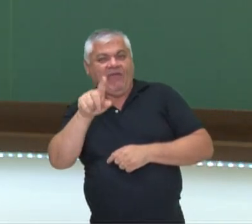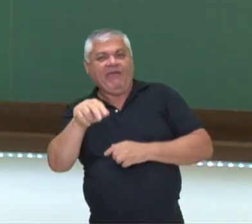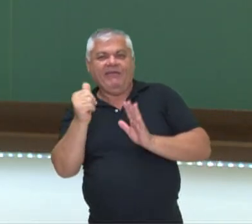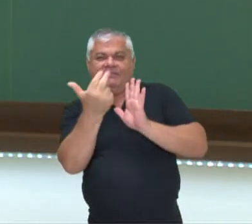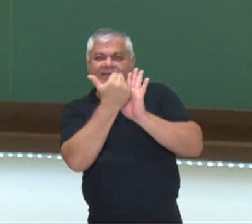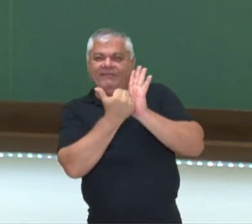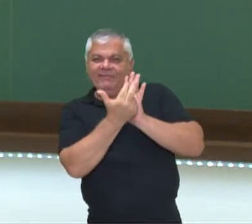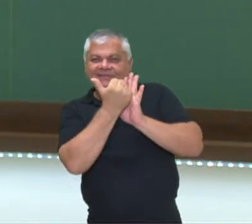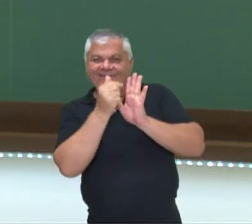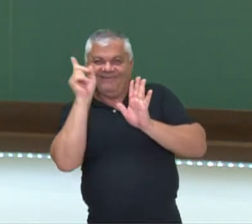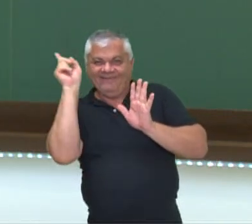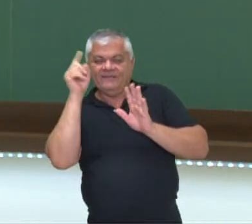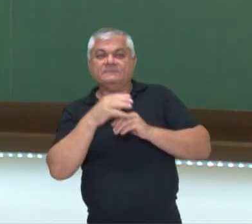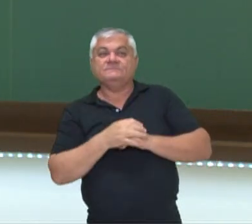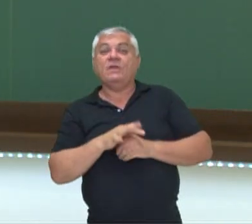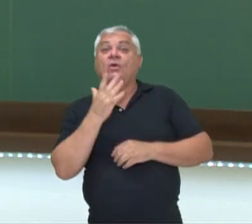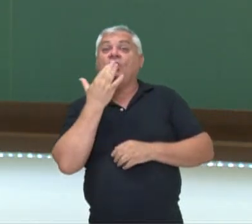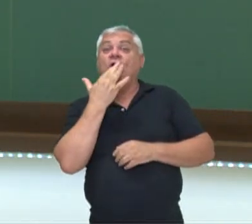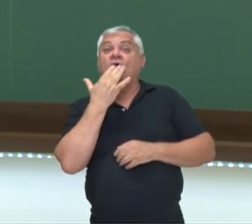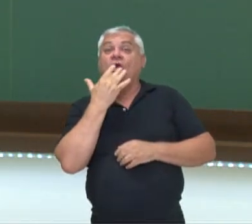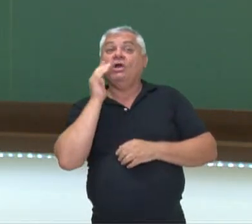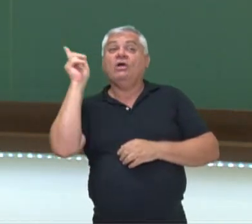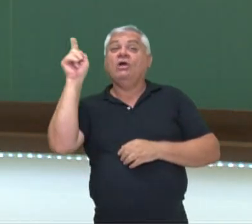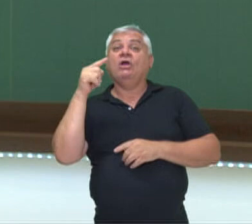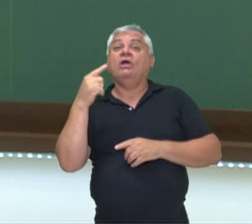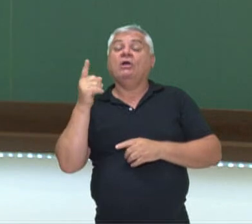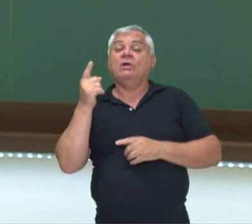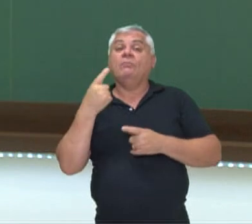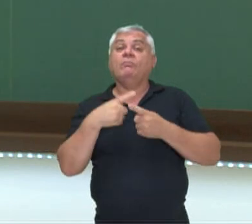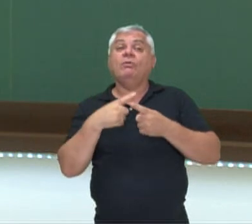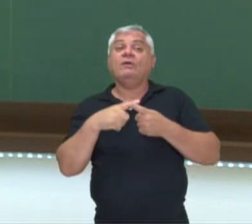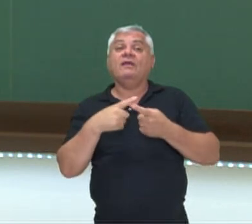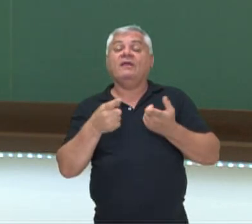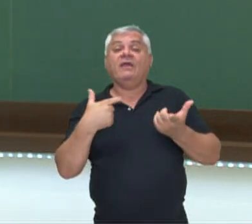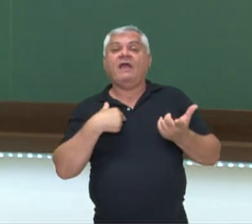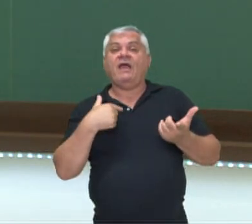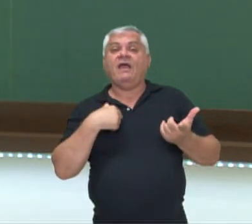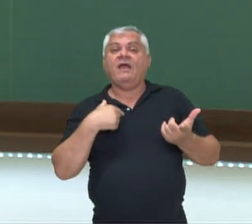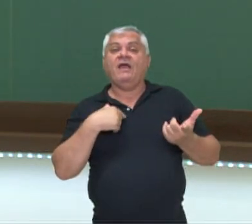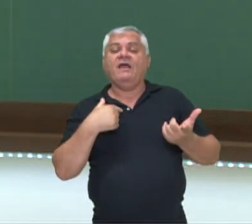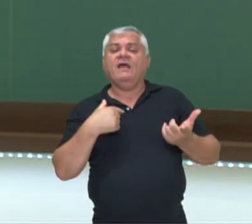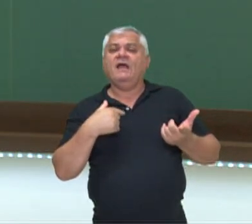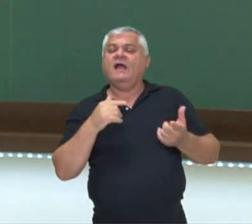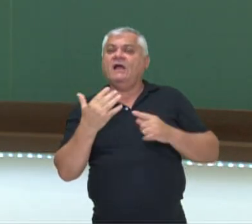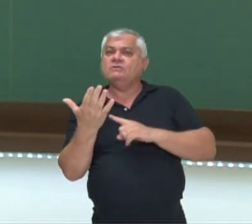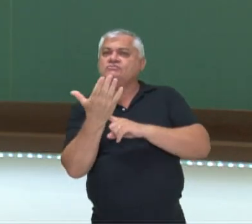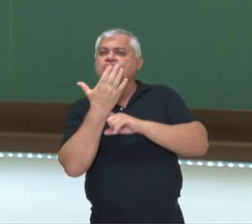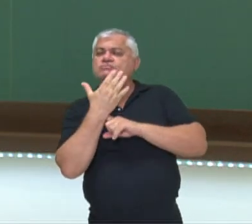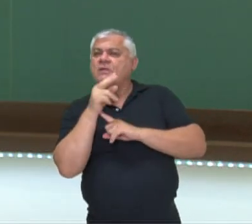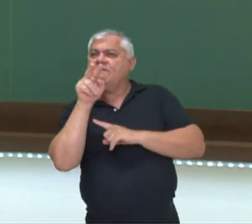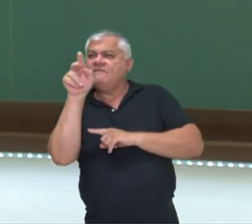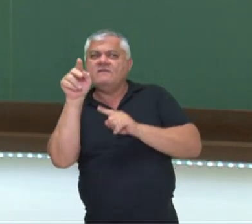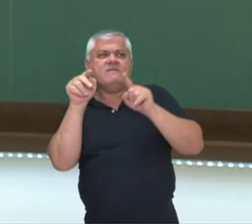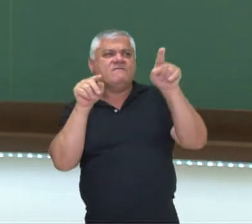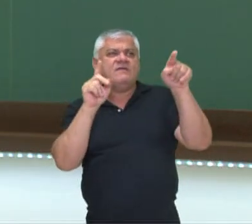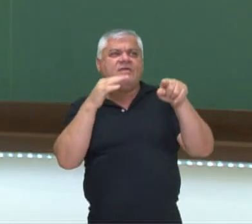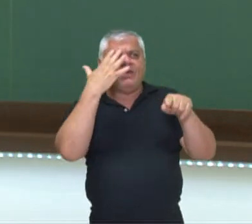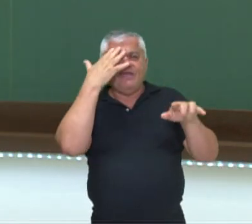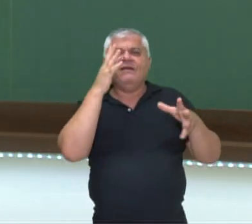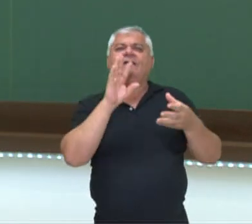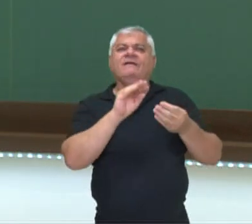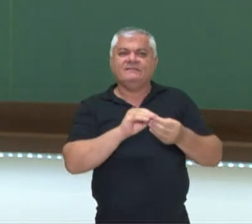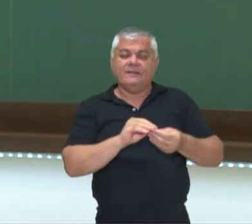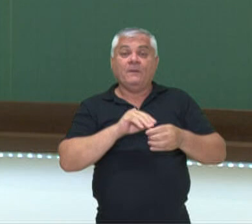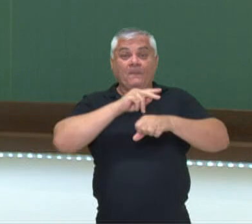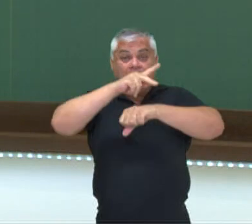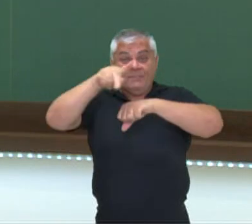aqui nós temos coloridos, de maneira a facilitar o nosso entendimento, de países que